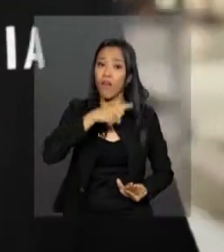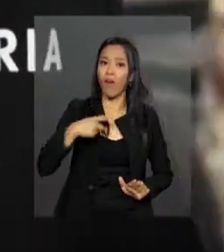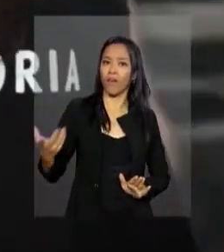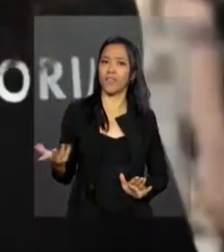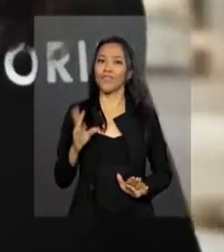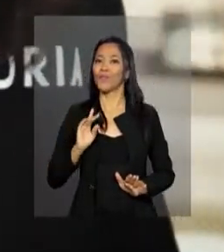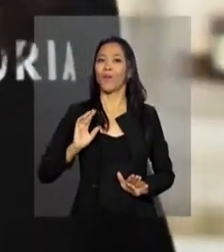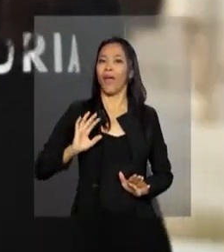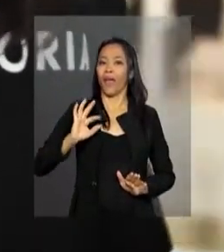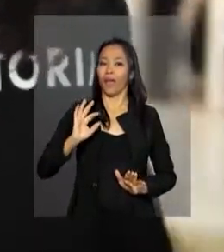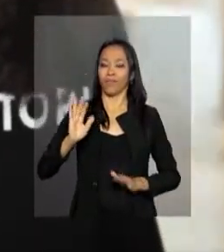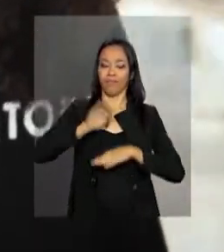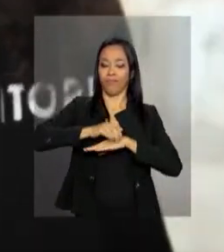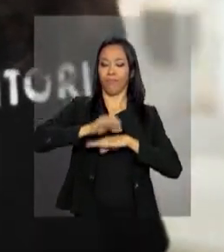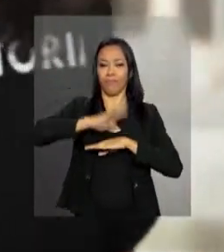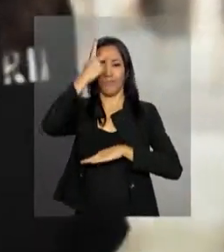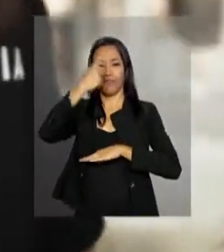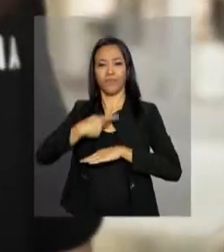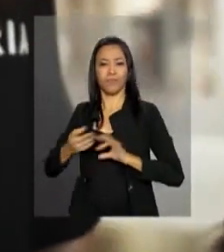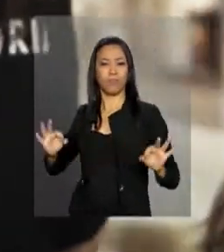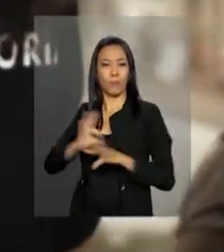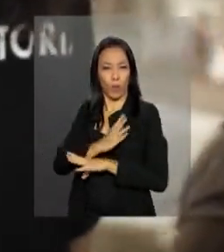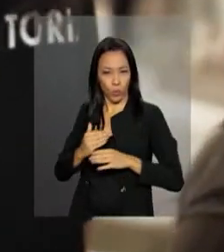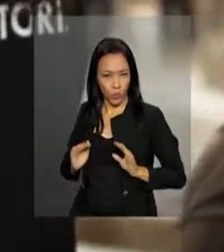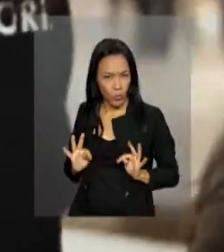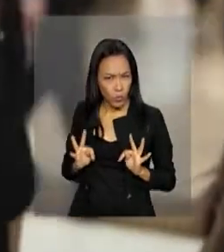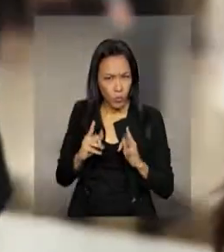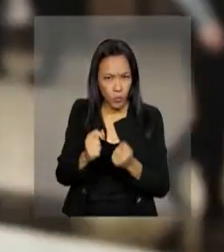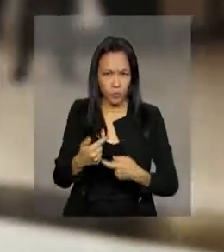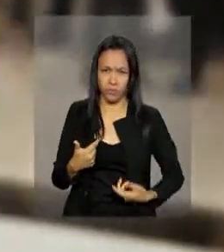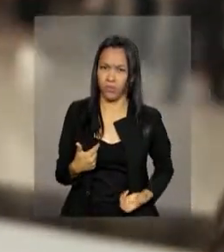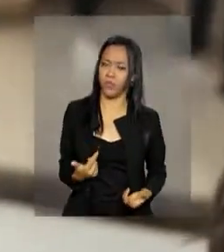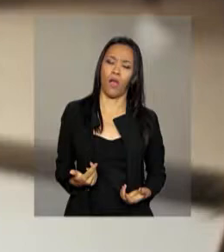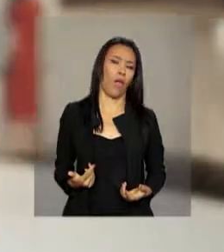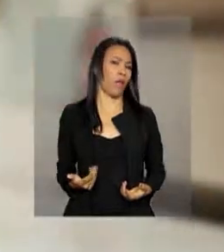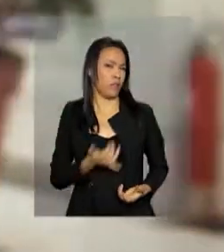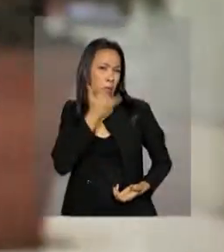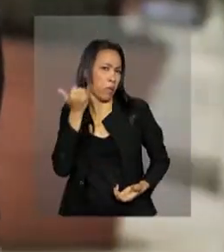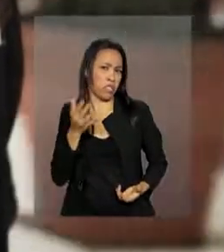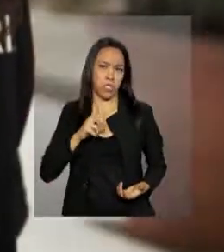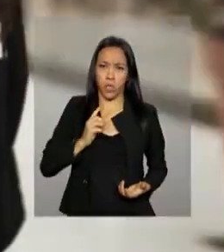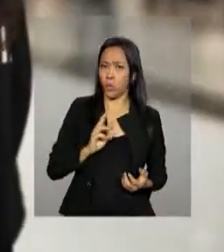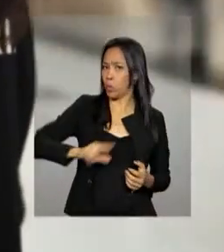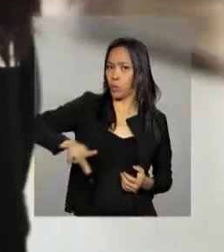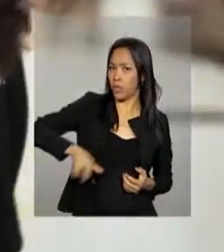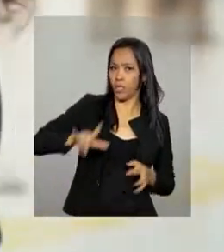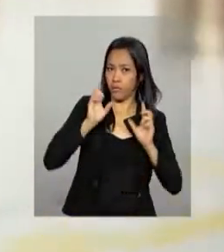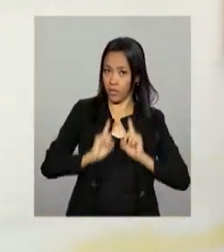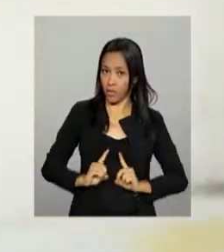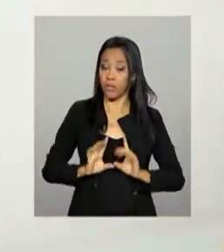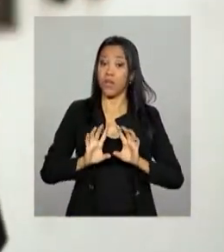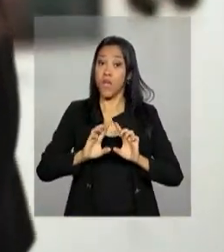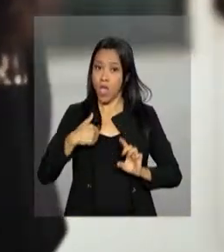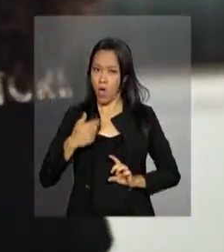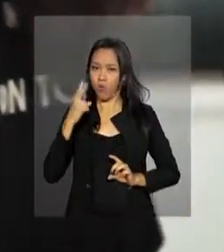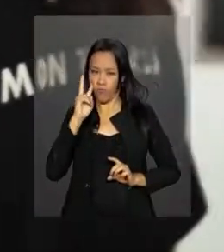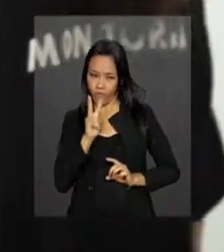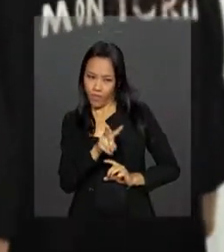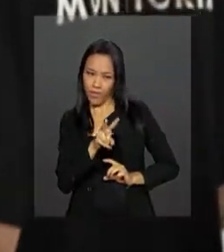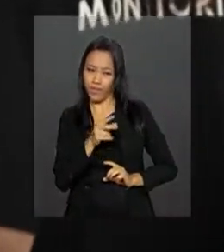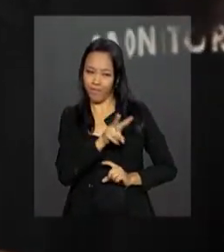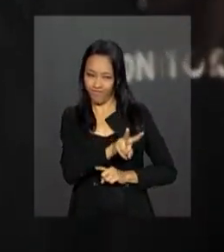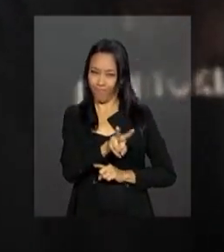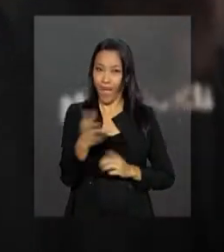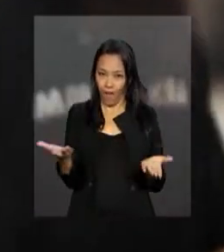somos totalmente autossuficientes em tudo, independente de ter ou não uma deficiência. Eu estava observando, enquanto eu participava da